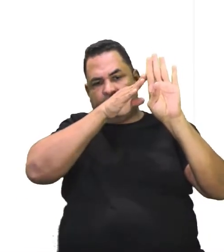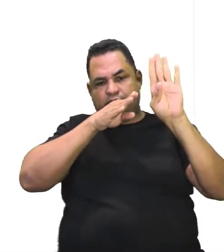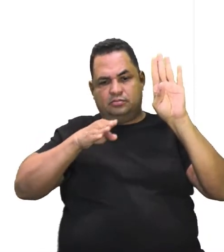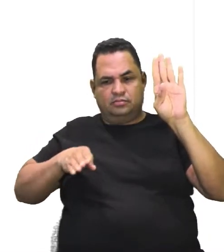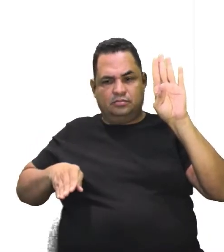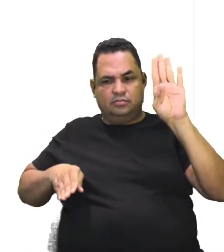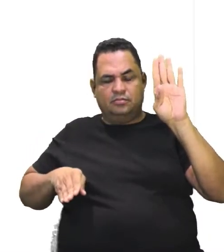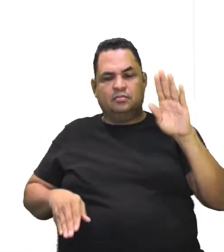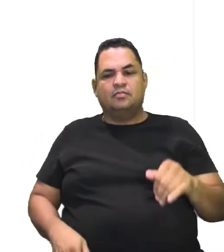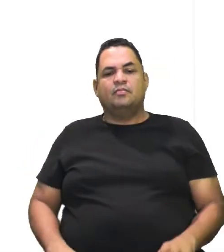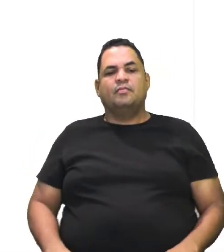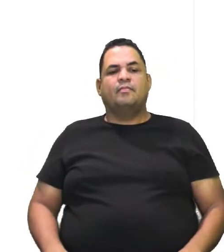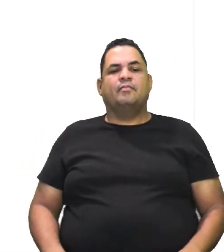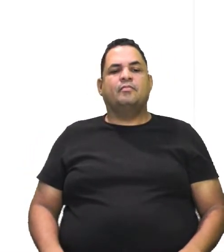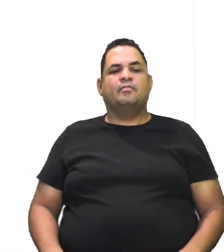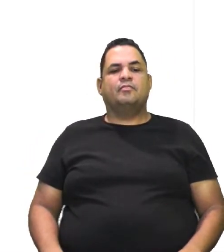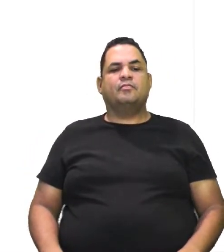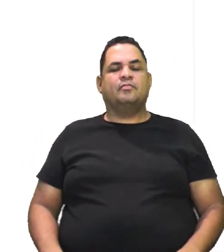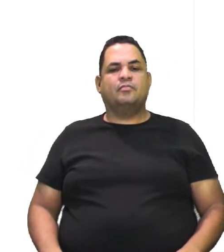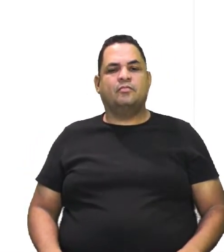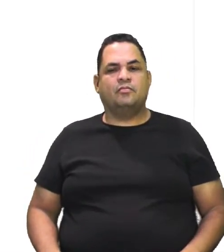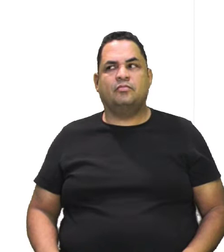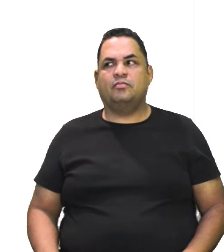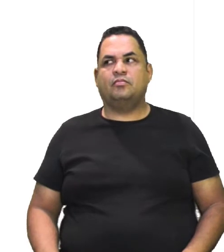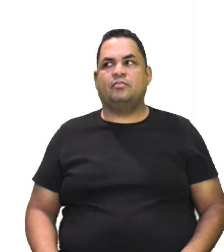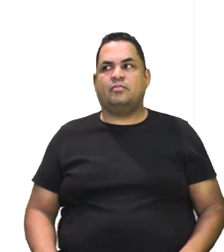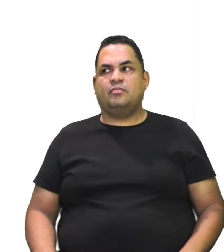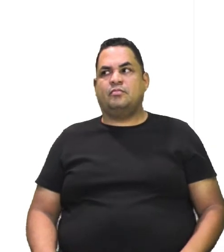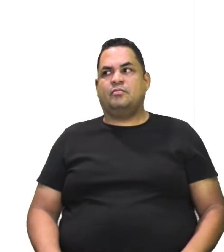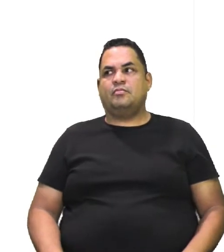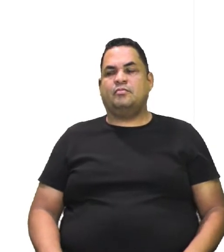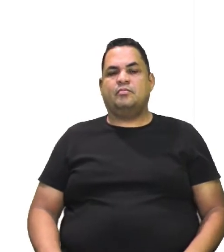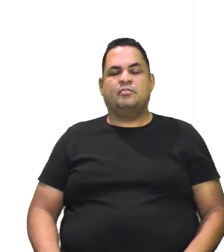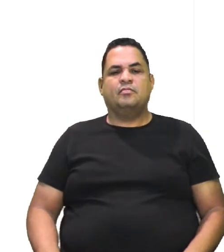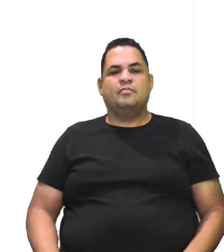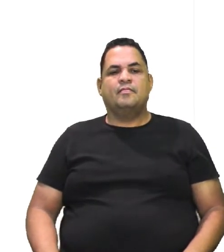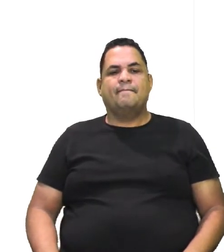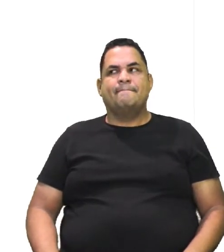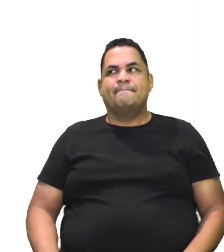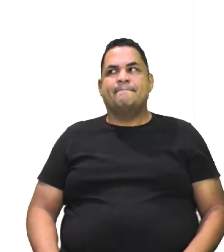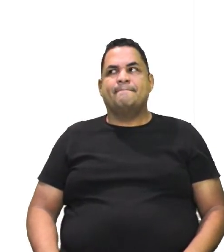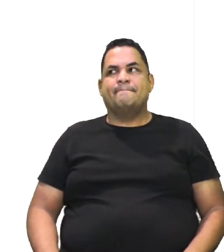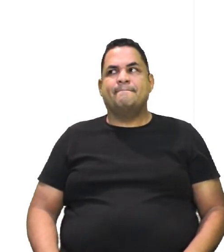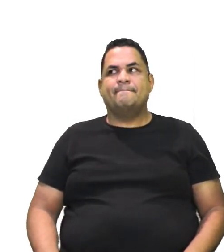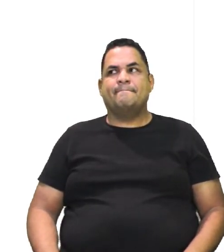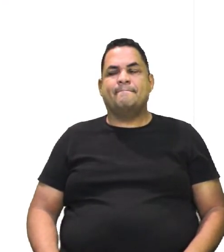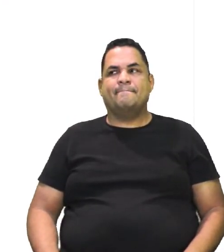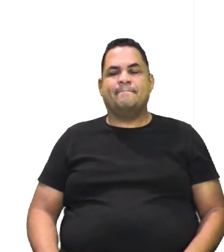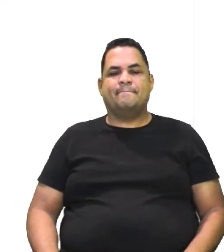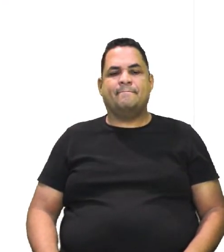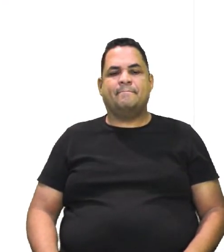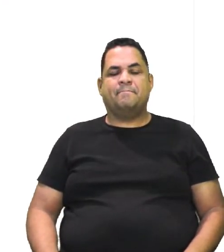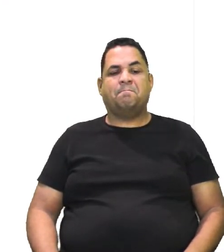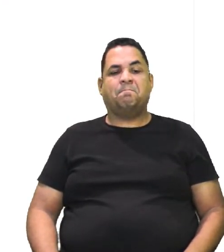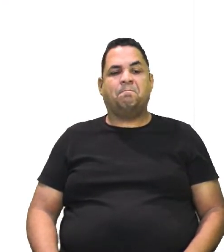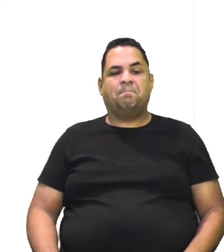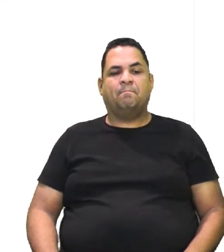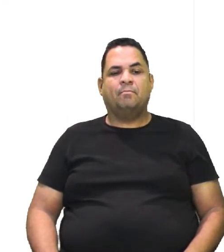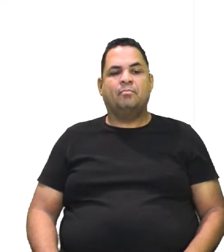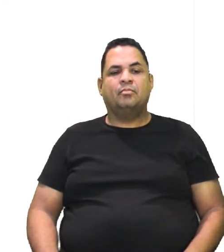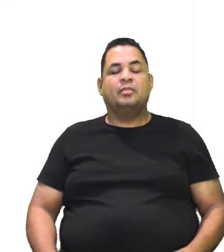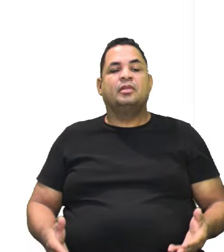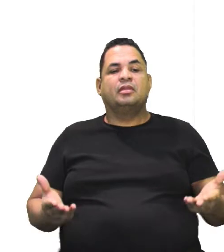Estão perpendiculares aos eixos X e ao eixo Y. Perpendicular, não, desculpa, estão oblíquos.